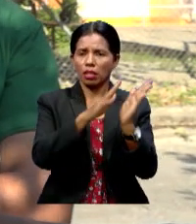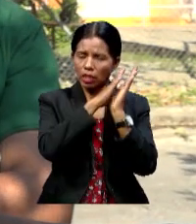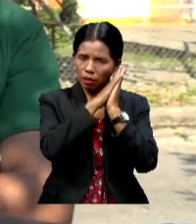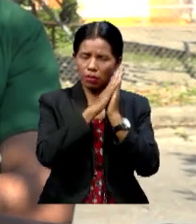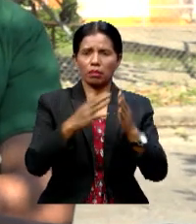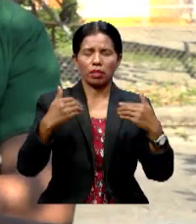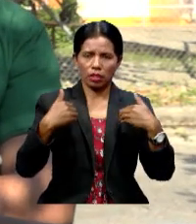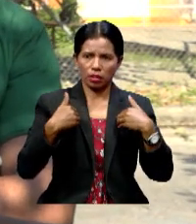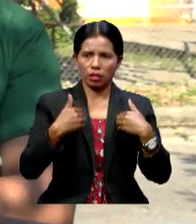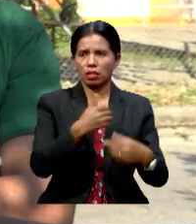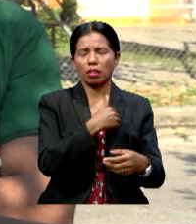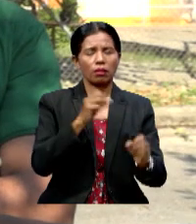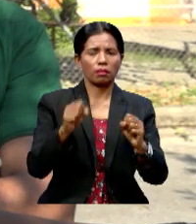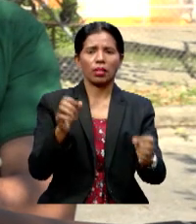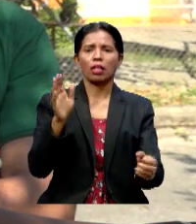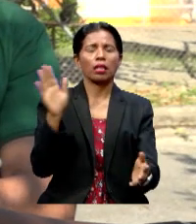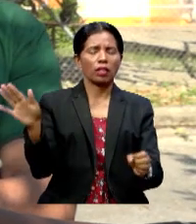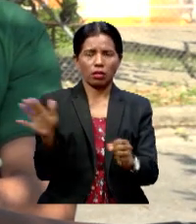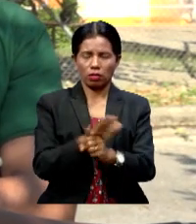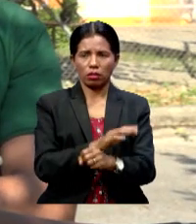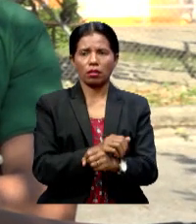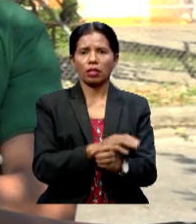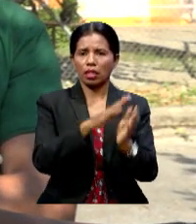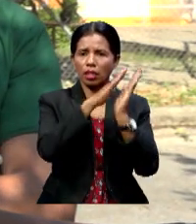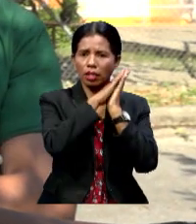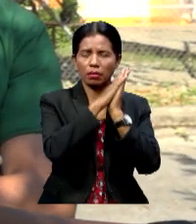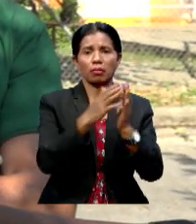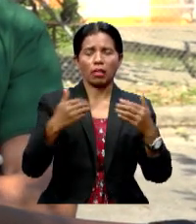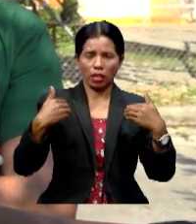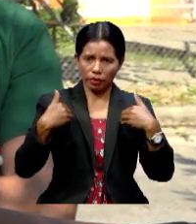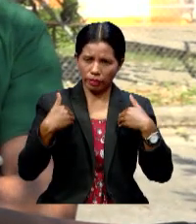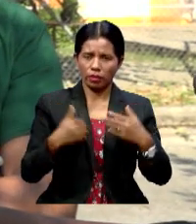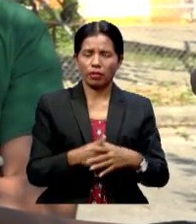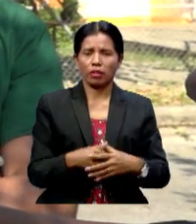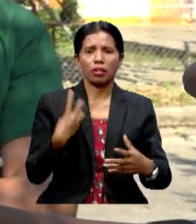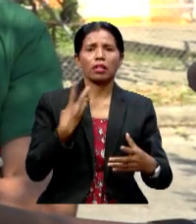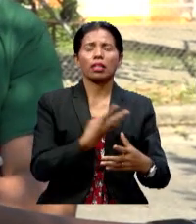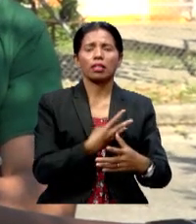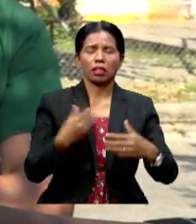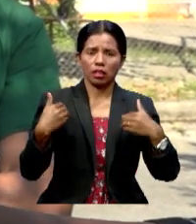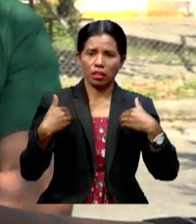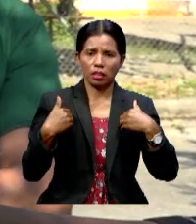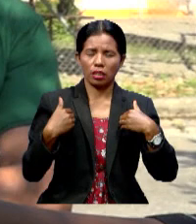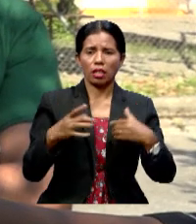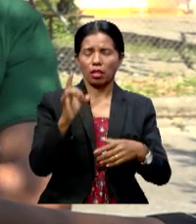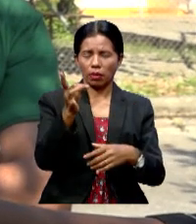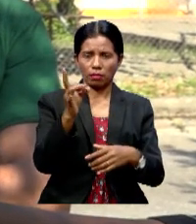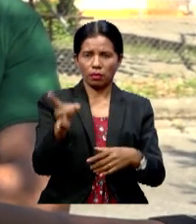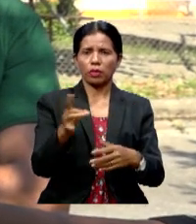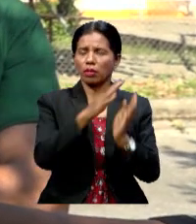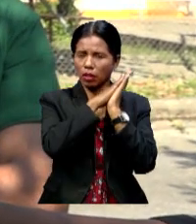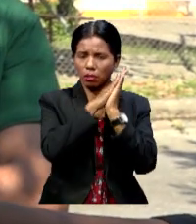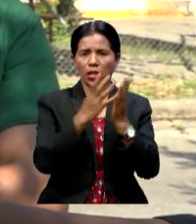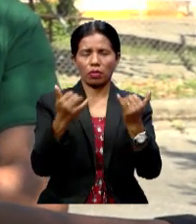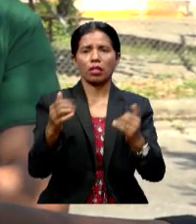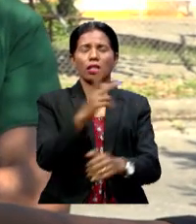iha ida ne sira kule to quantidade kama nebe ma kita iha ita iha 80 kamas ira nem agora dá o